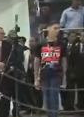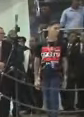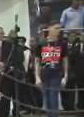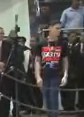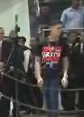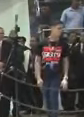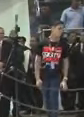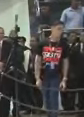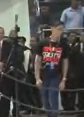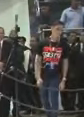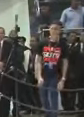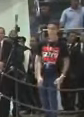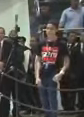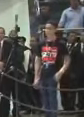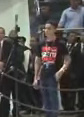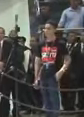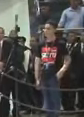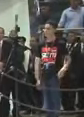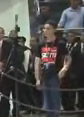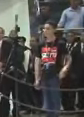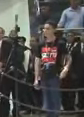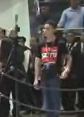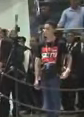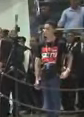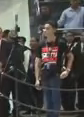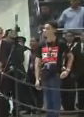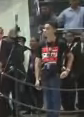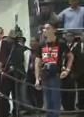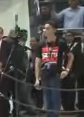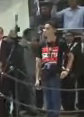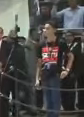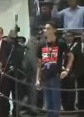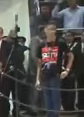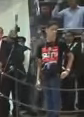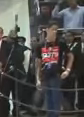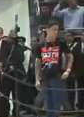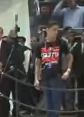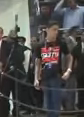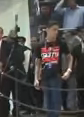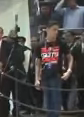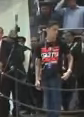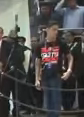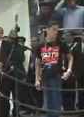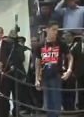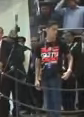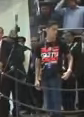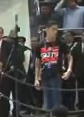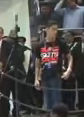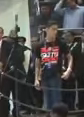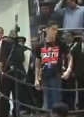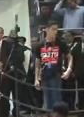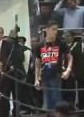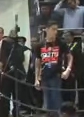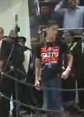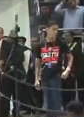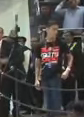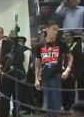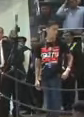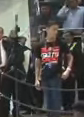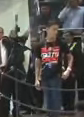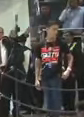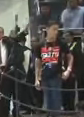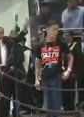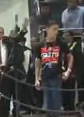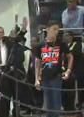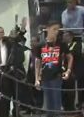Está chegando a 6ª. Só falta 4 agora. Ah, chega mais uma. Só